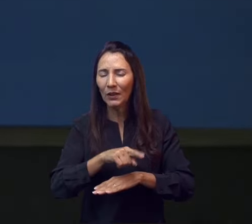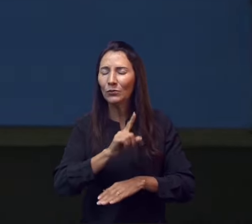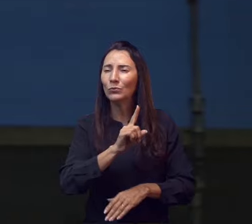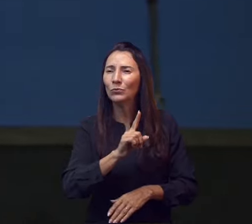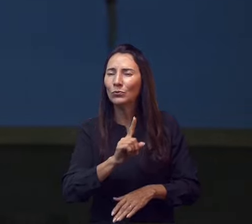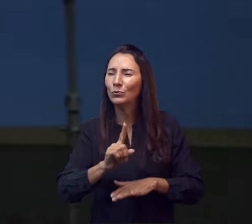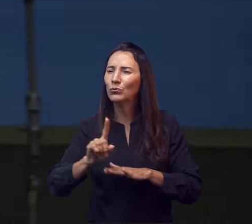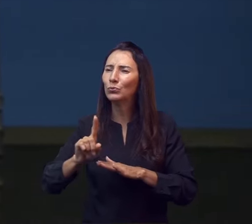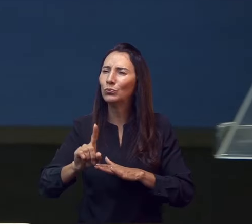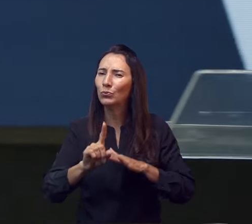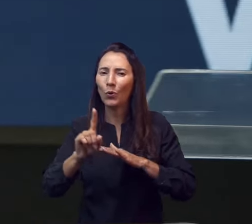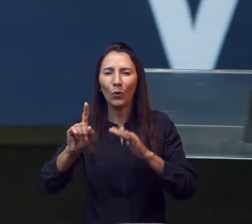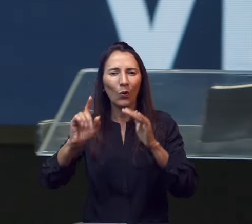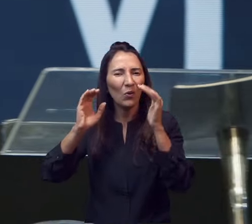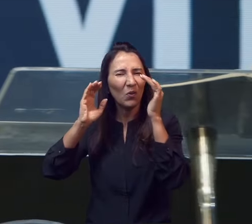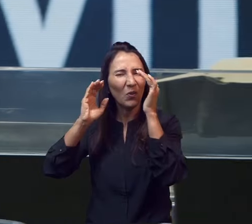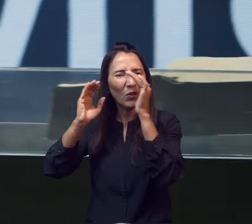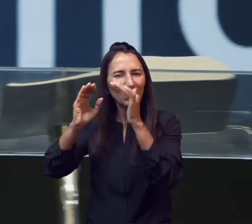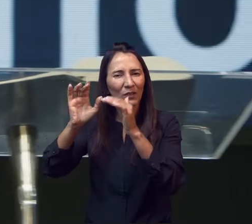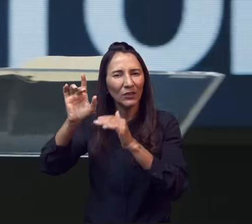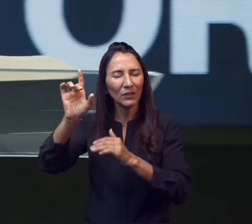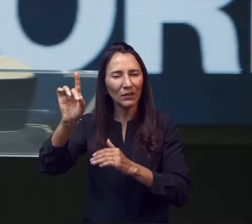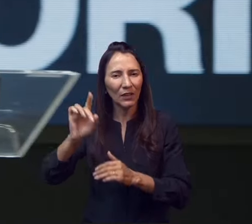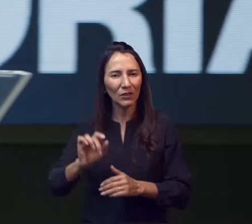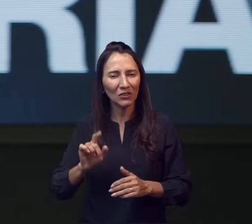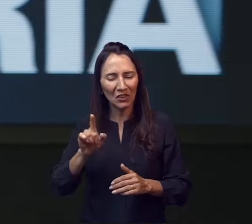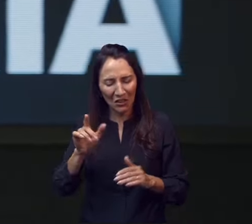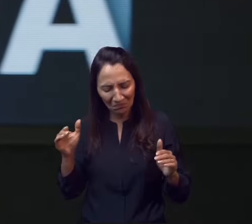obediência submissão